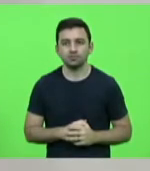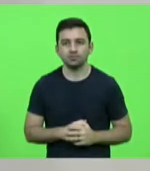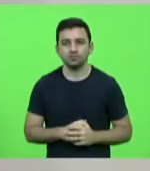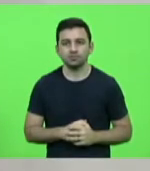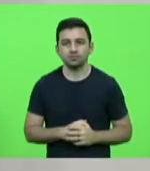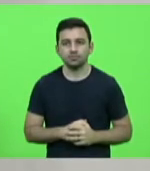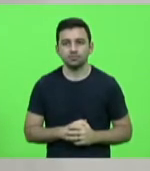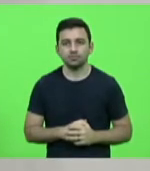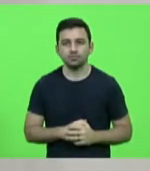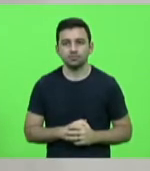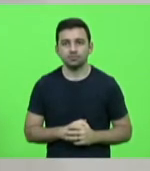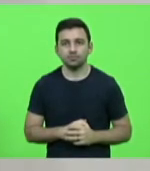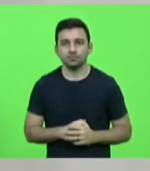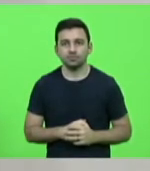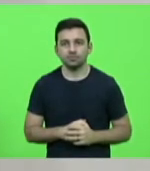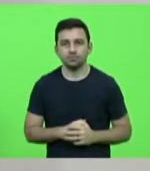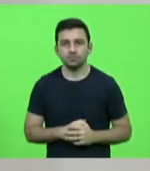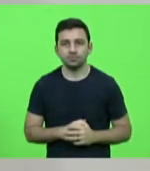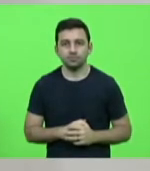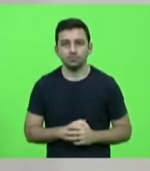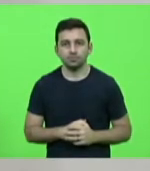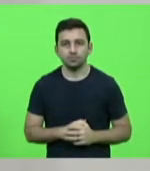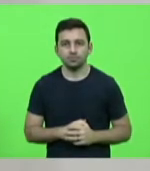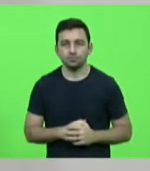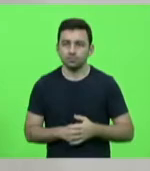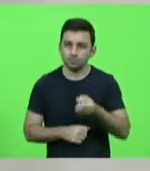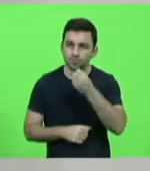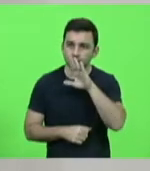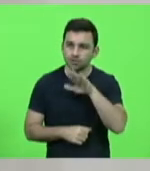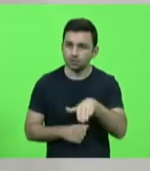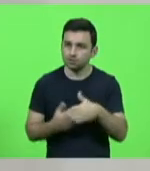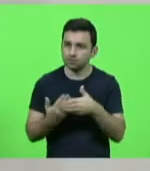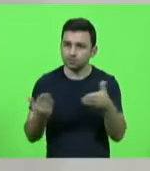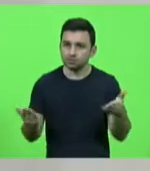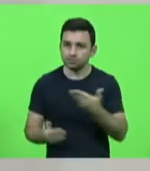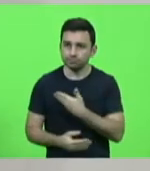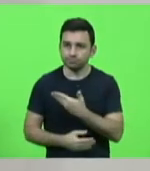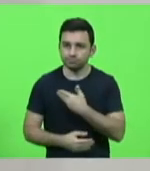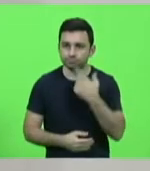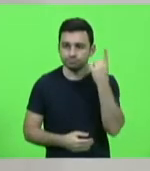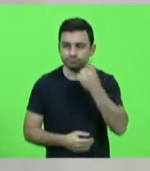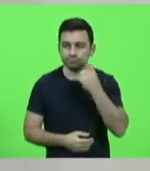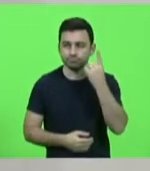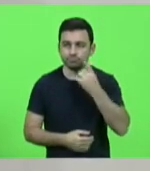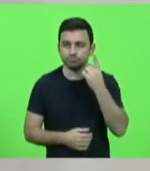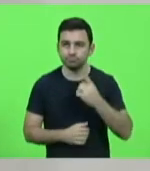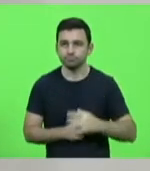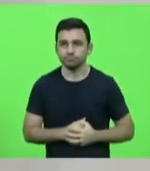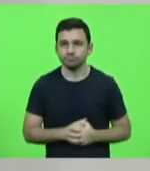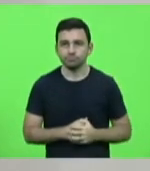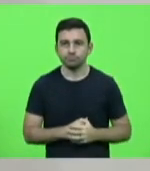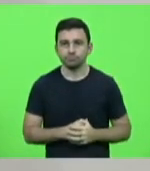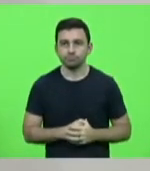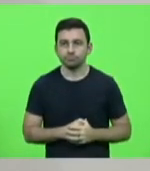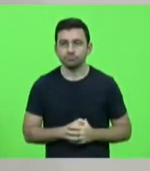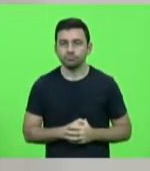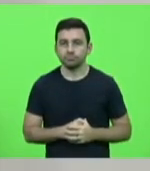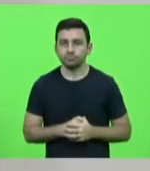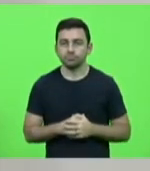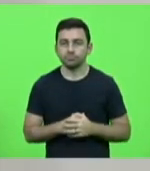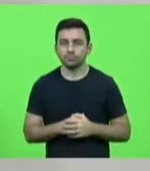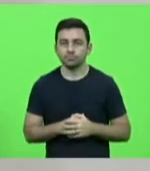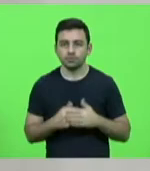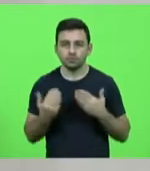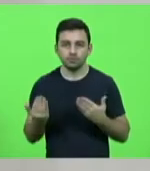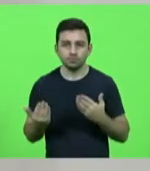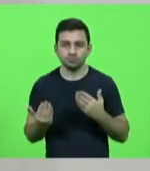Aí, ó. Muito boa tarde, colegas deputados. Obrigado, senhor presidente Nilson Berlanda, pelo